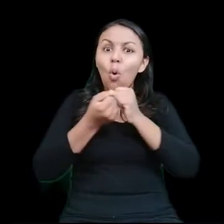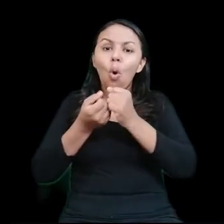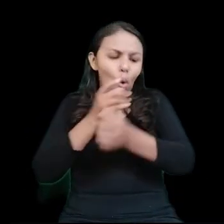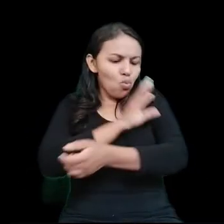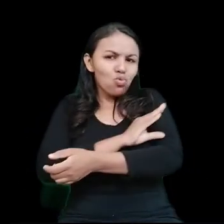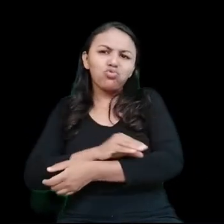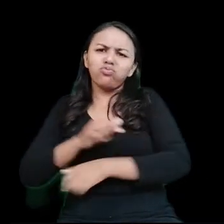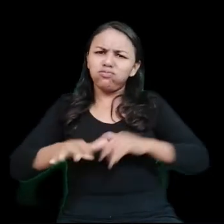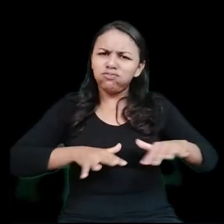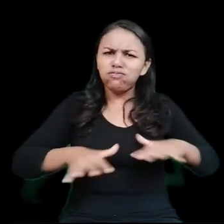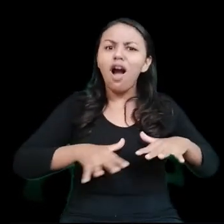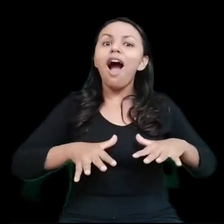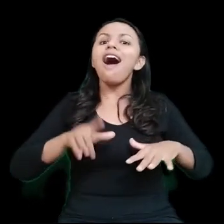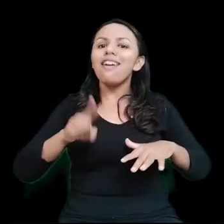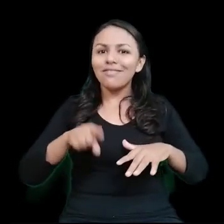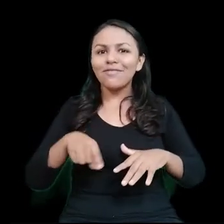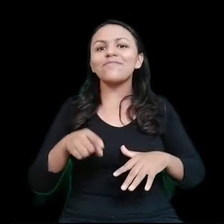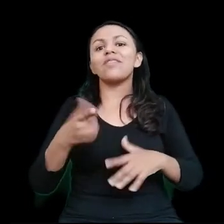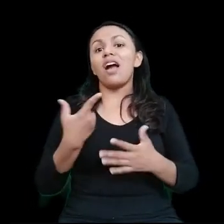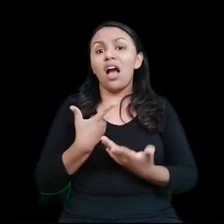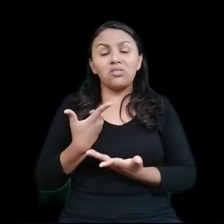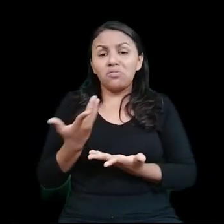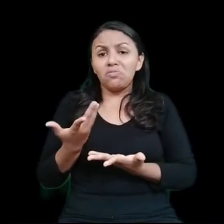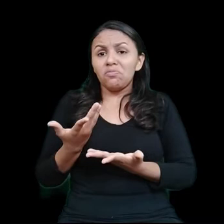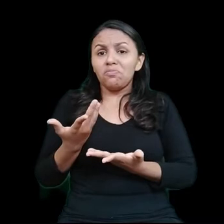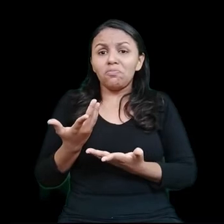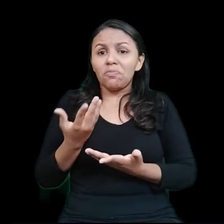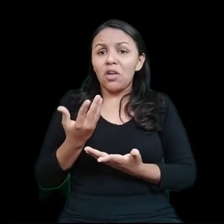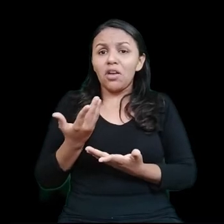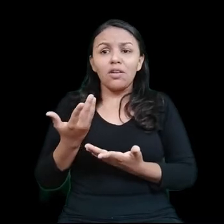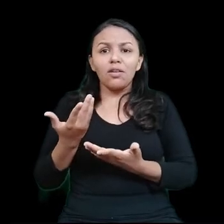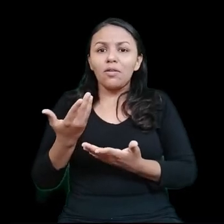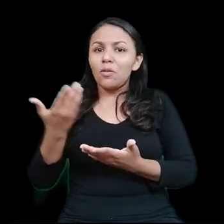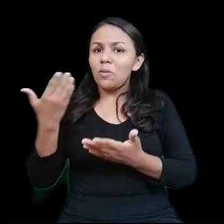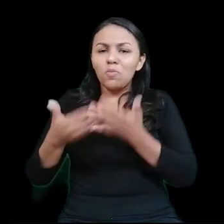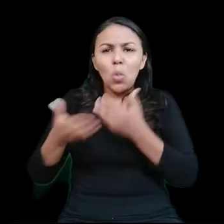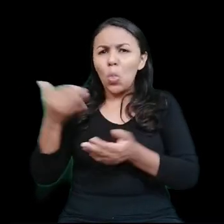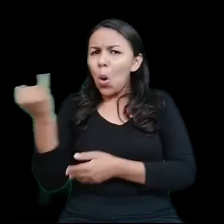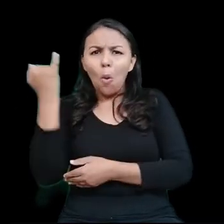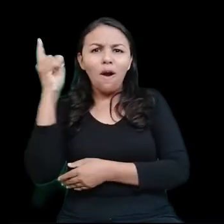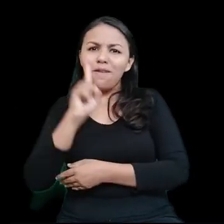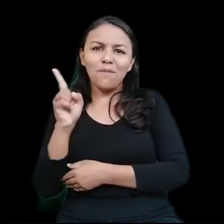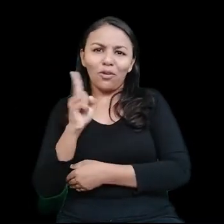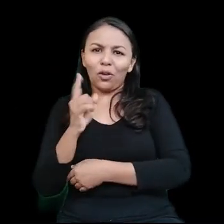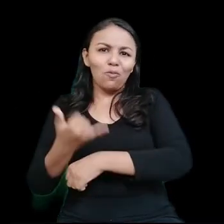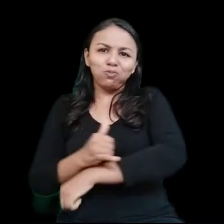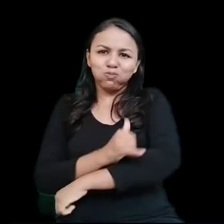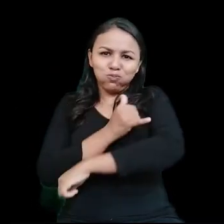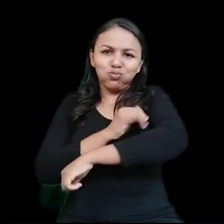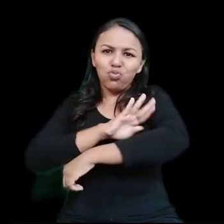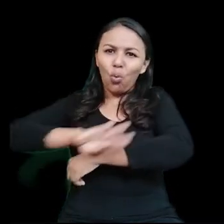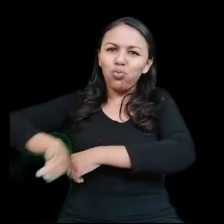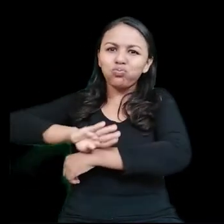músculo ativo, você vai desprezar praticamente essa massa adiposa,